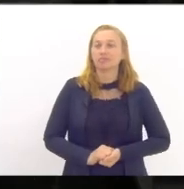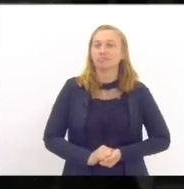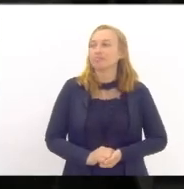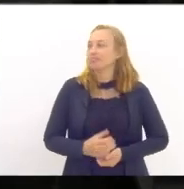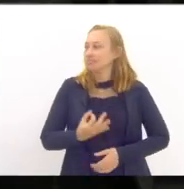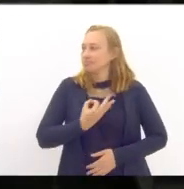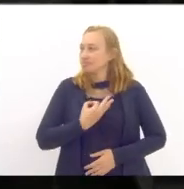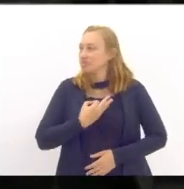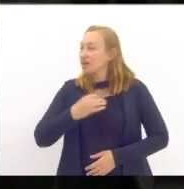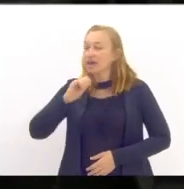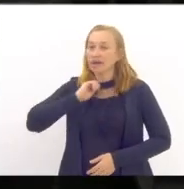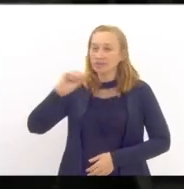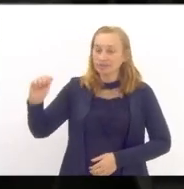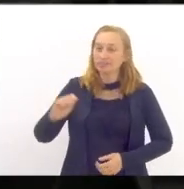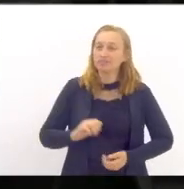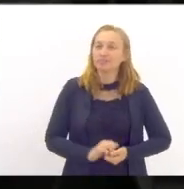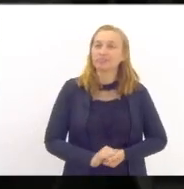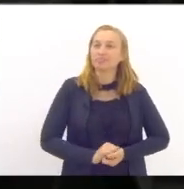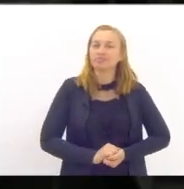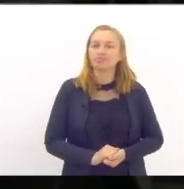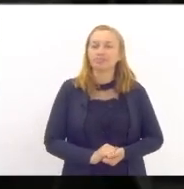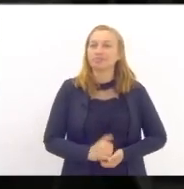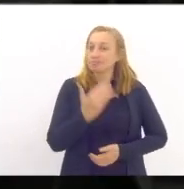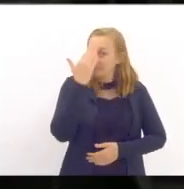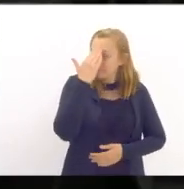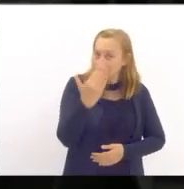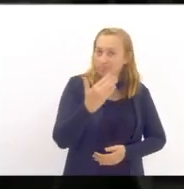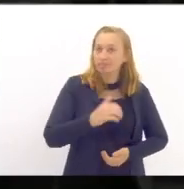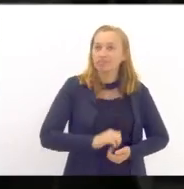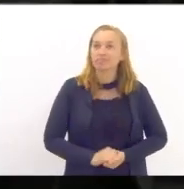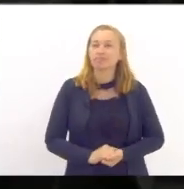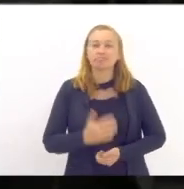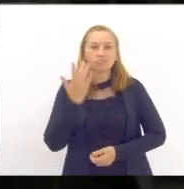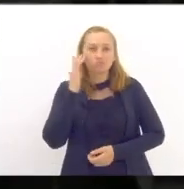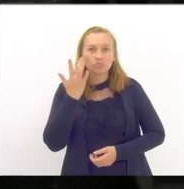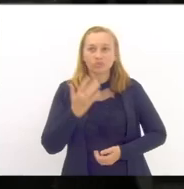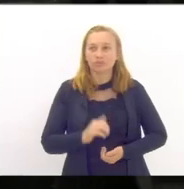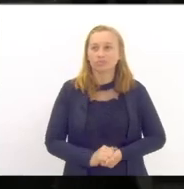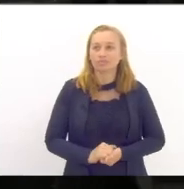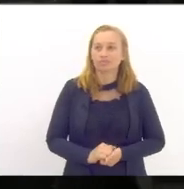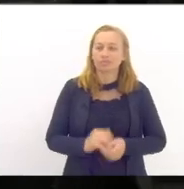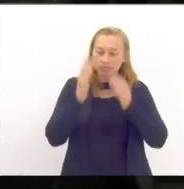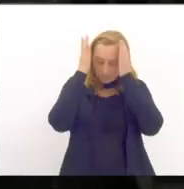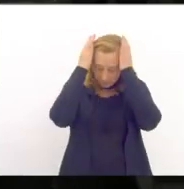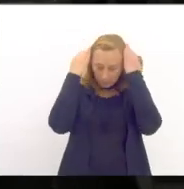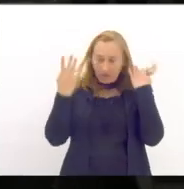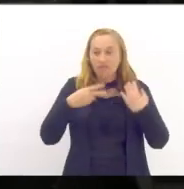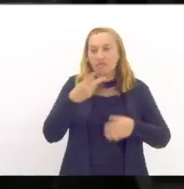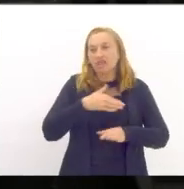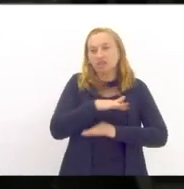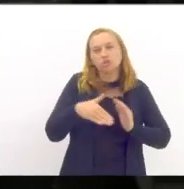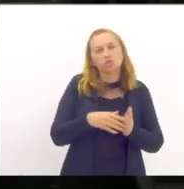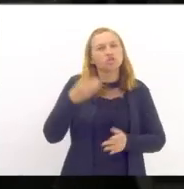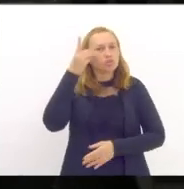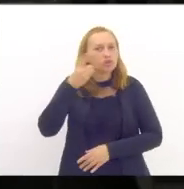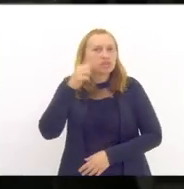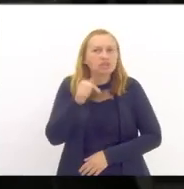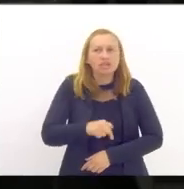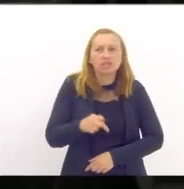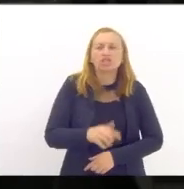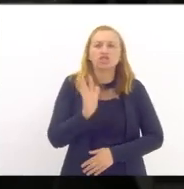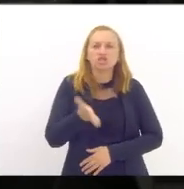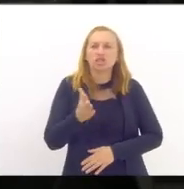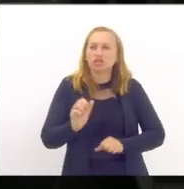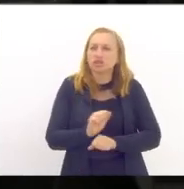Vossa Excelência, deputado André Siciliano. Muito obrigado. Eu acho que as palavras de todos os deputados aqui já